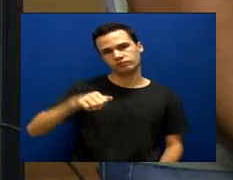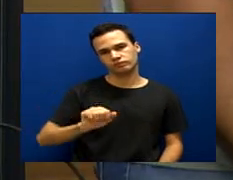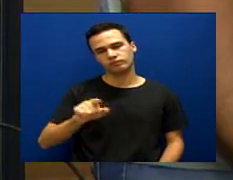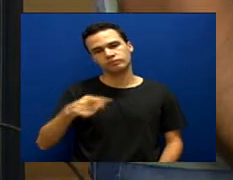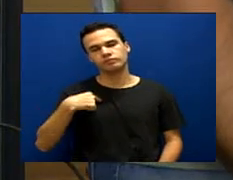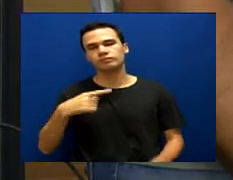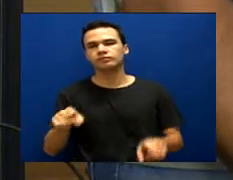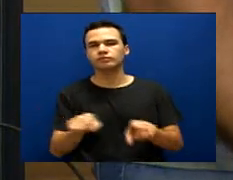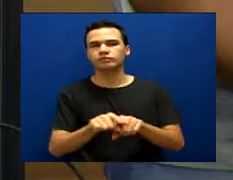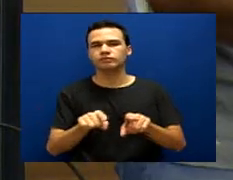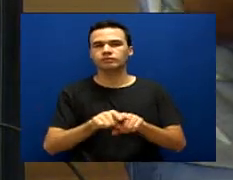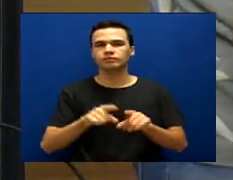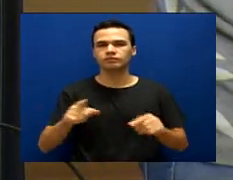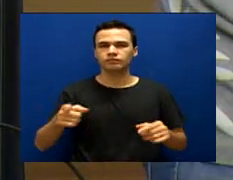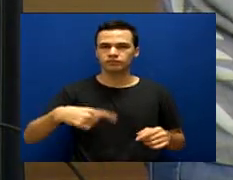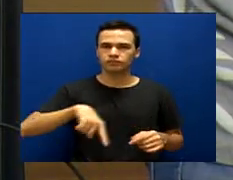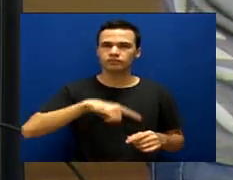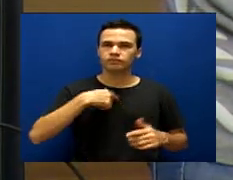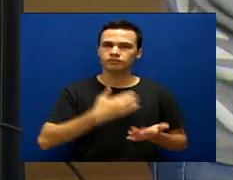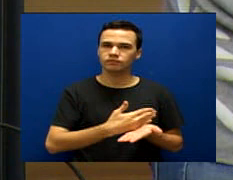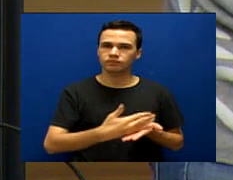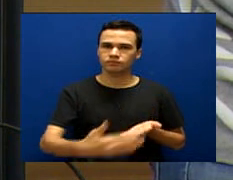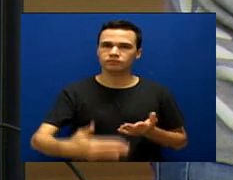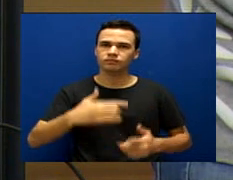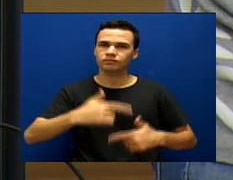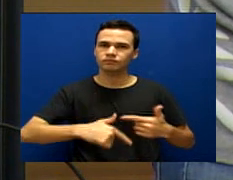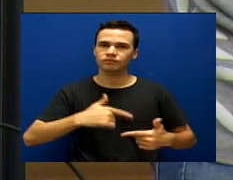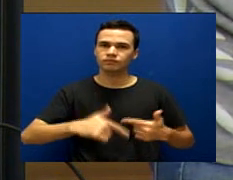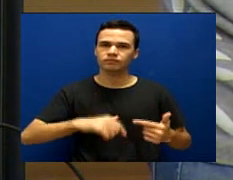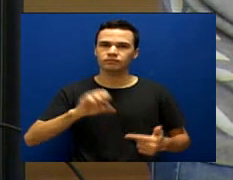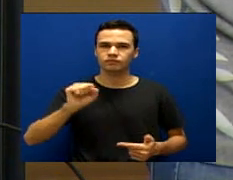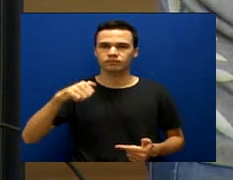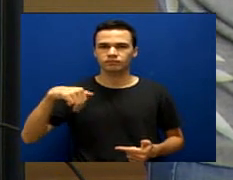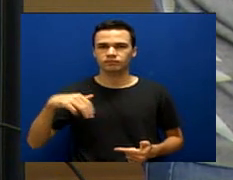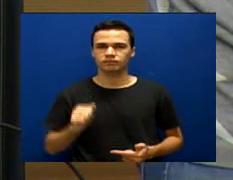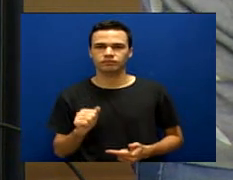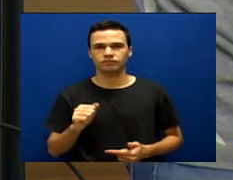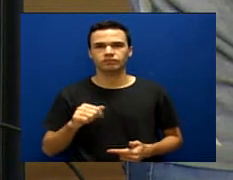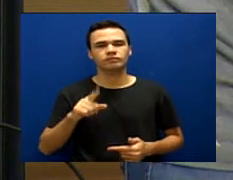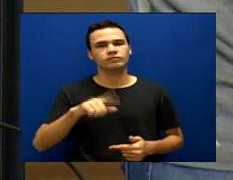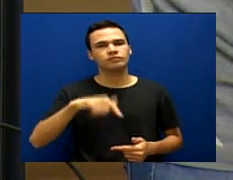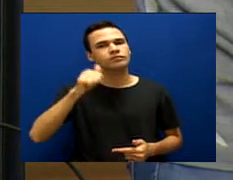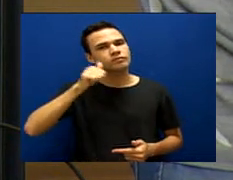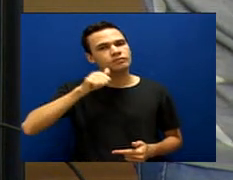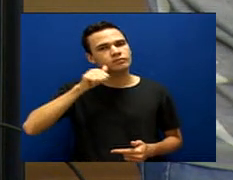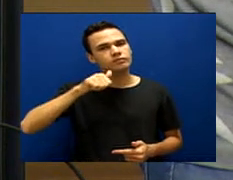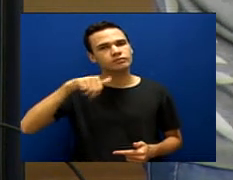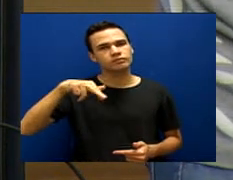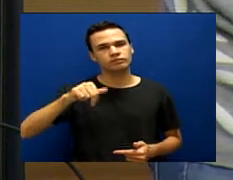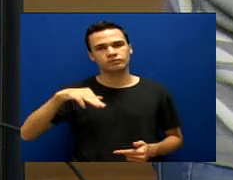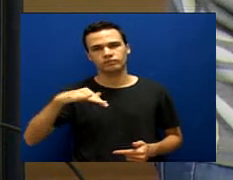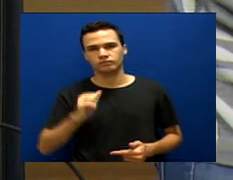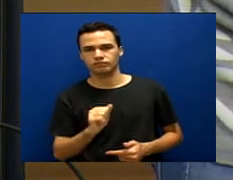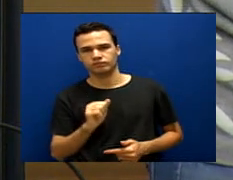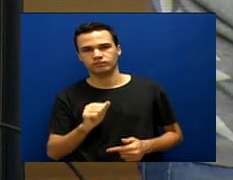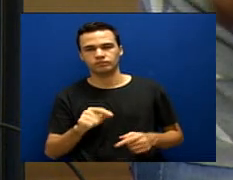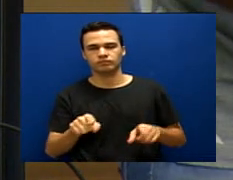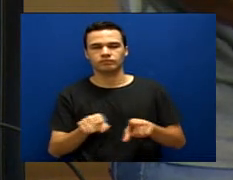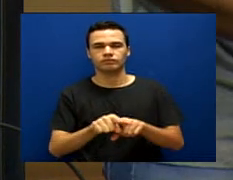testemunhar que logo no início da nossa gestão lá na instituição SEMA, a Mariana,